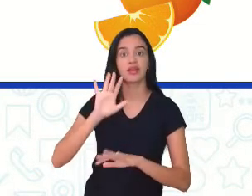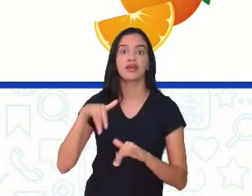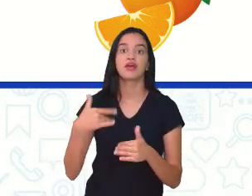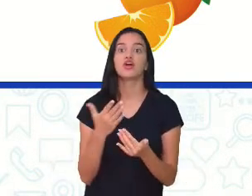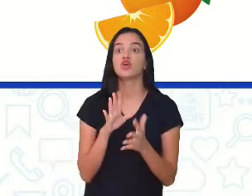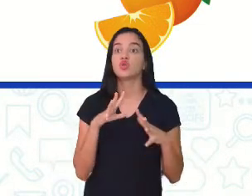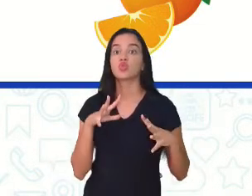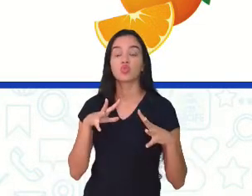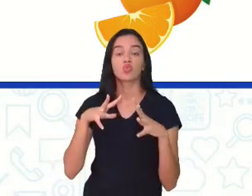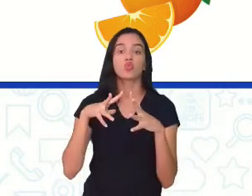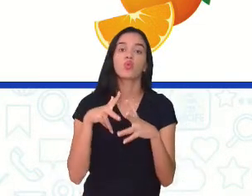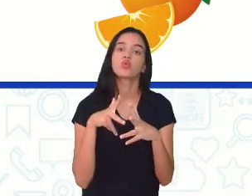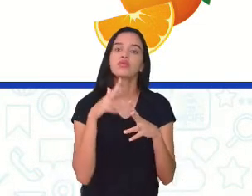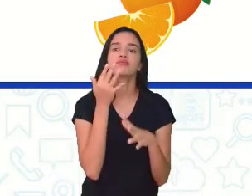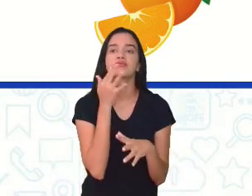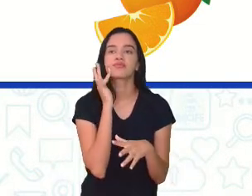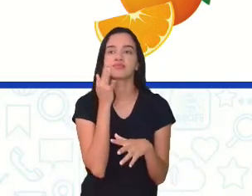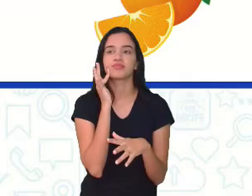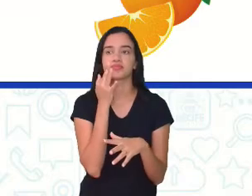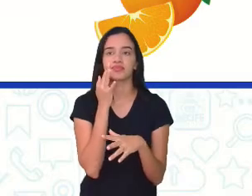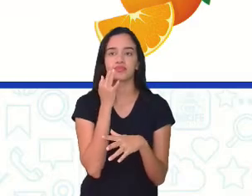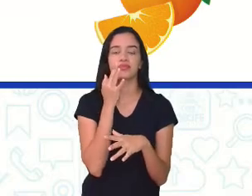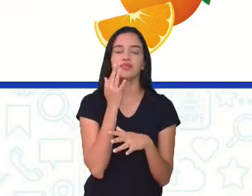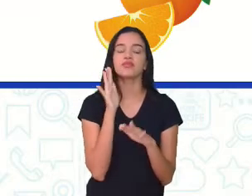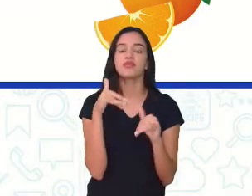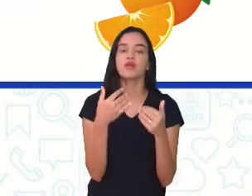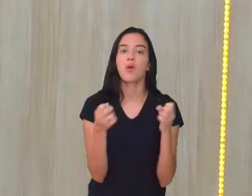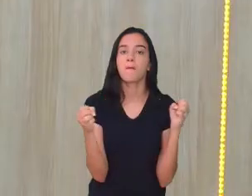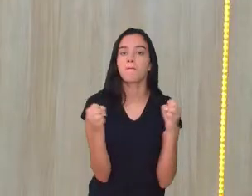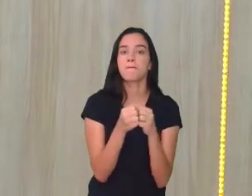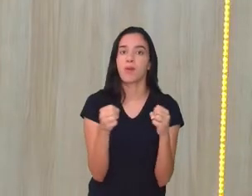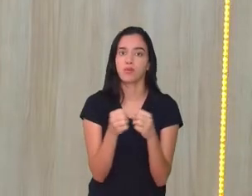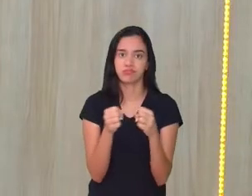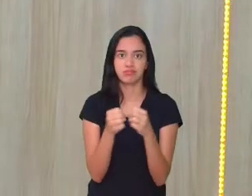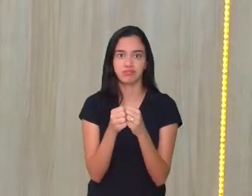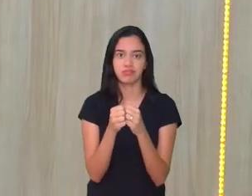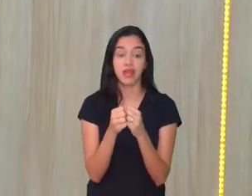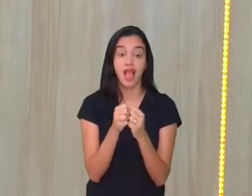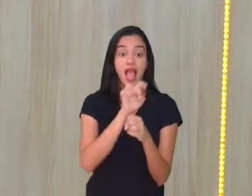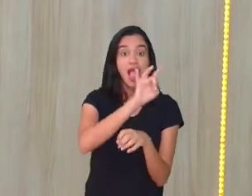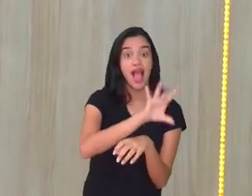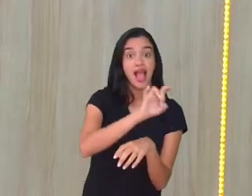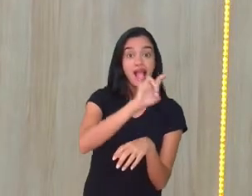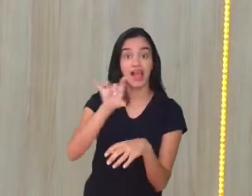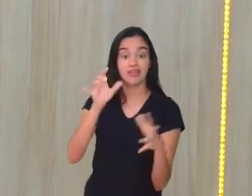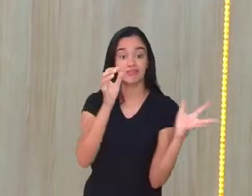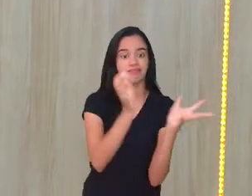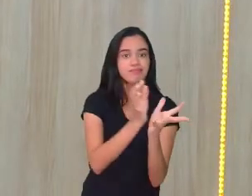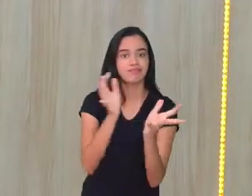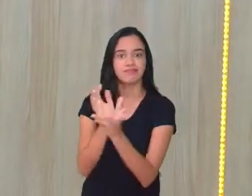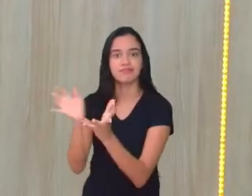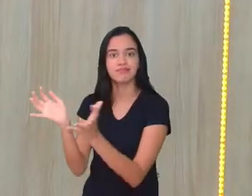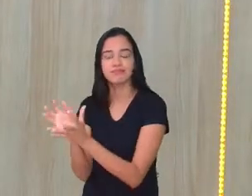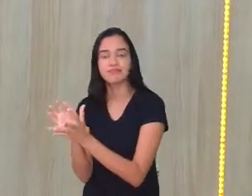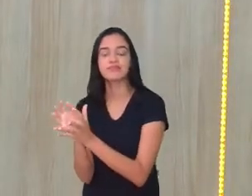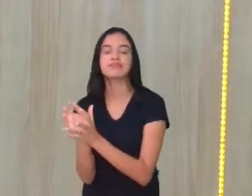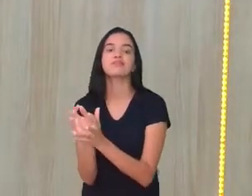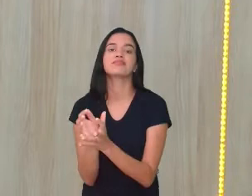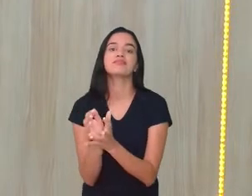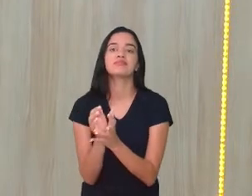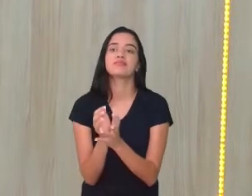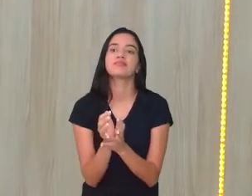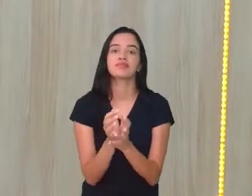Coloquei todas as frutas perto da outra, certo? Cada um no seu grupinho. Então aqui está o